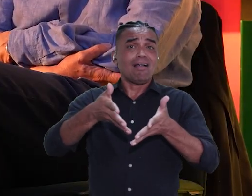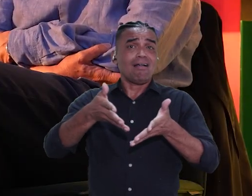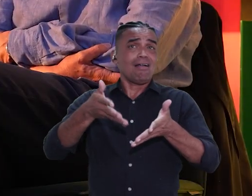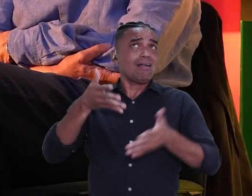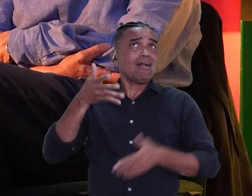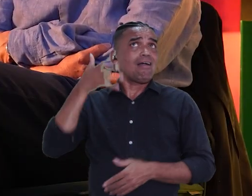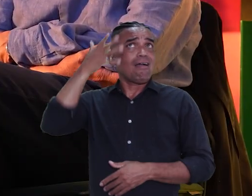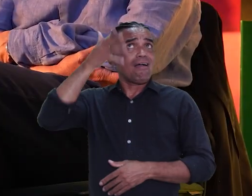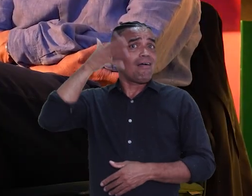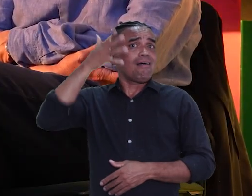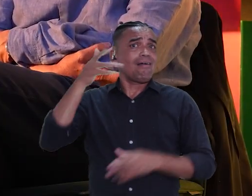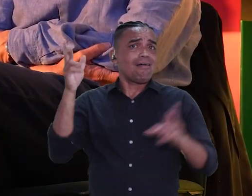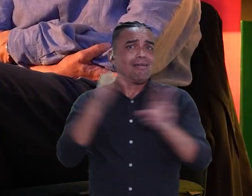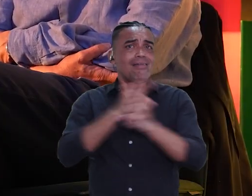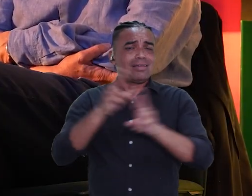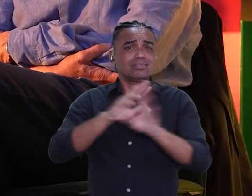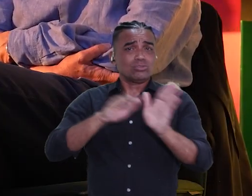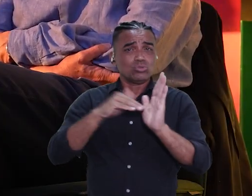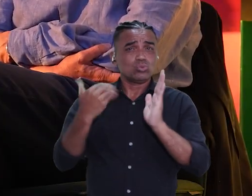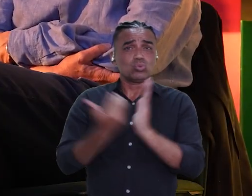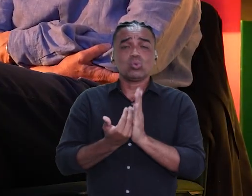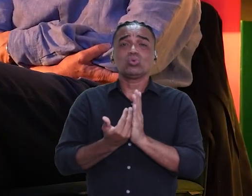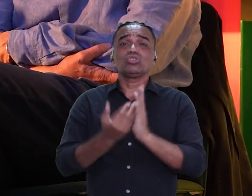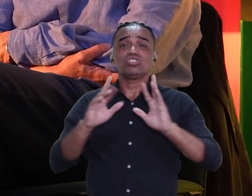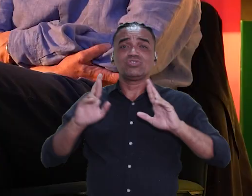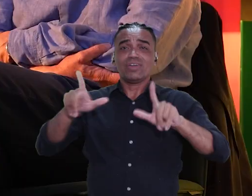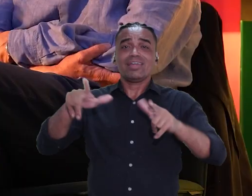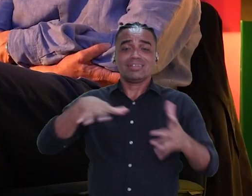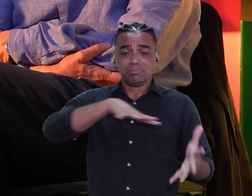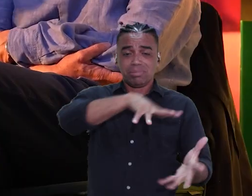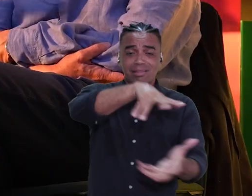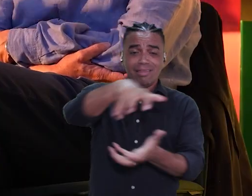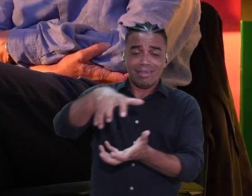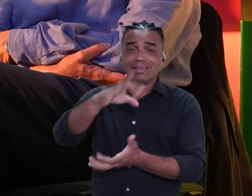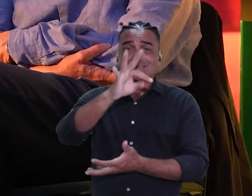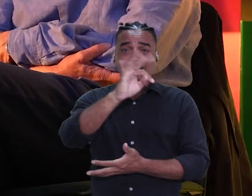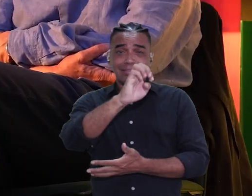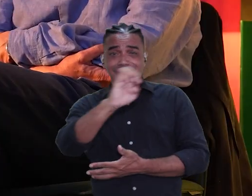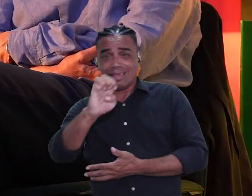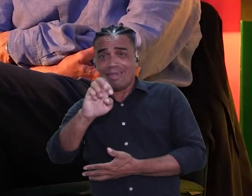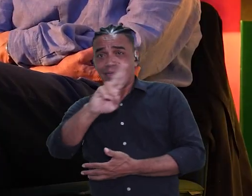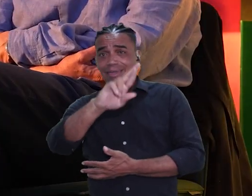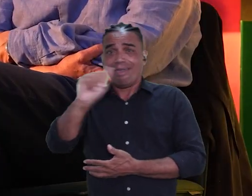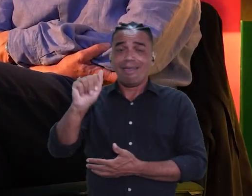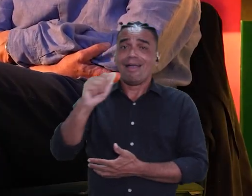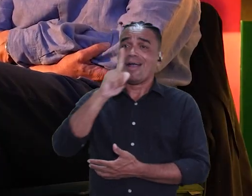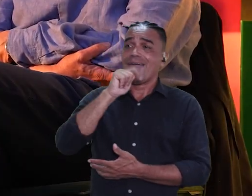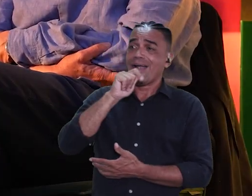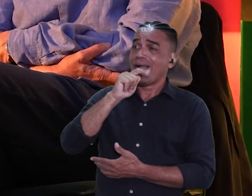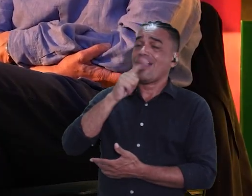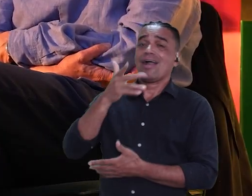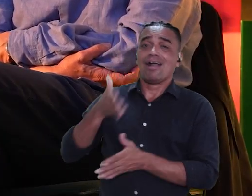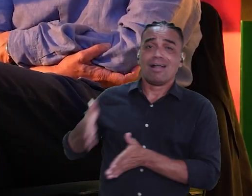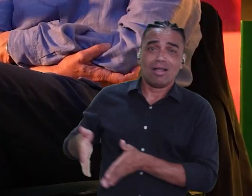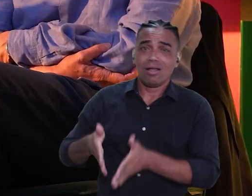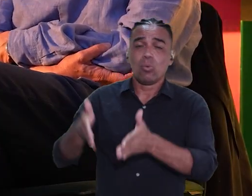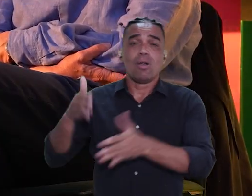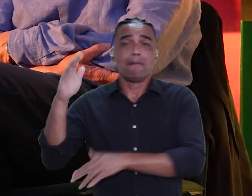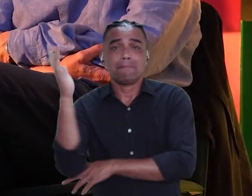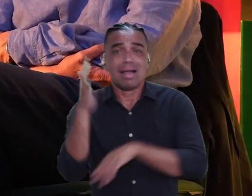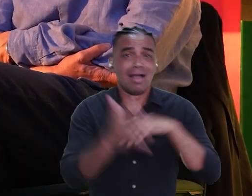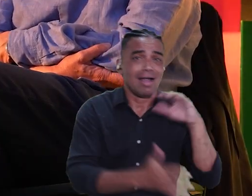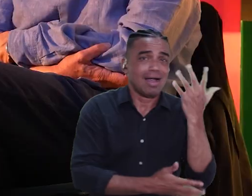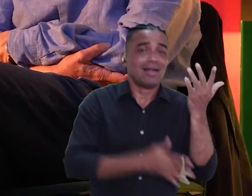ao que a gente pode chamar de planeta, de terra, de água, de mata, de floresta, pedra, né? De